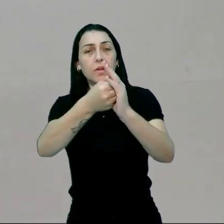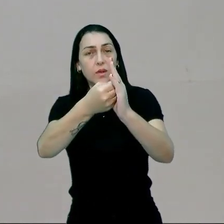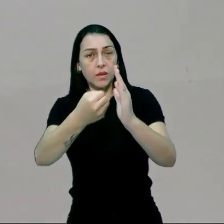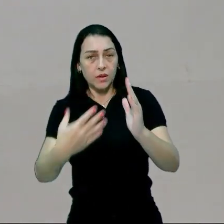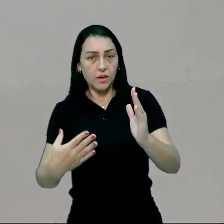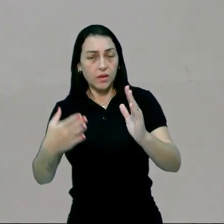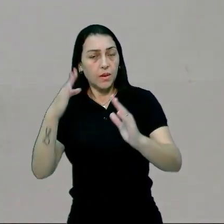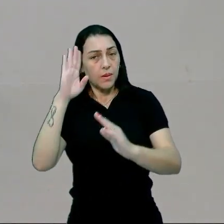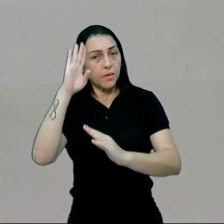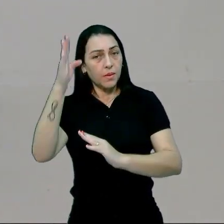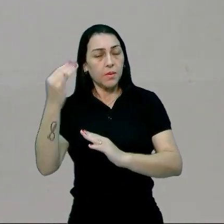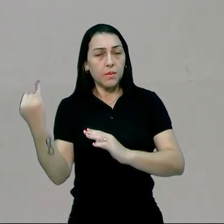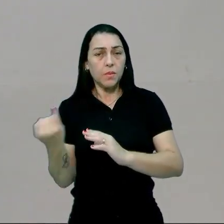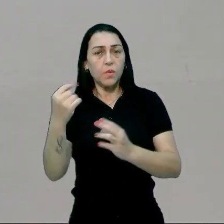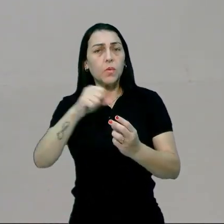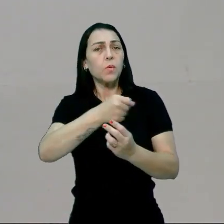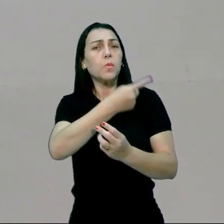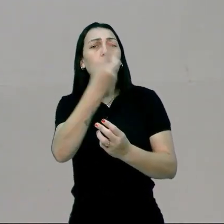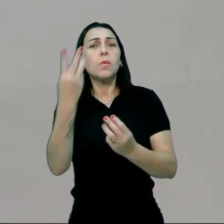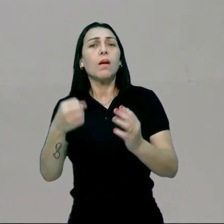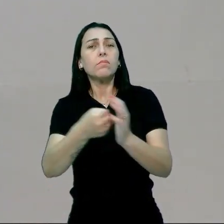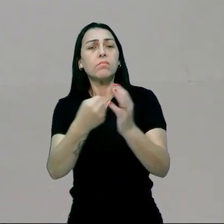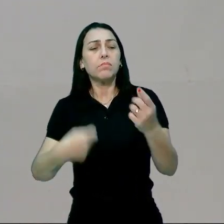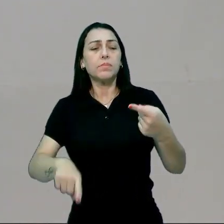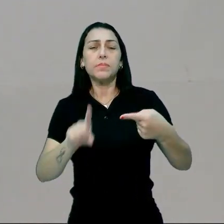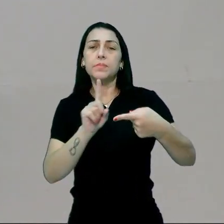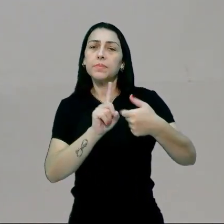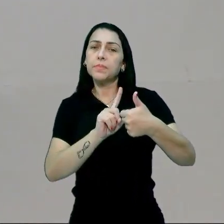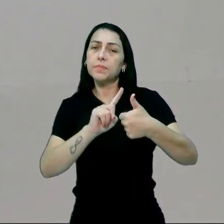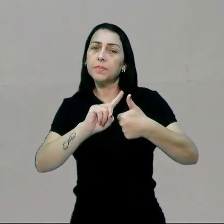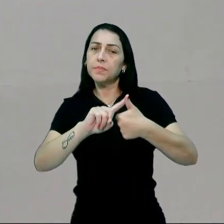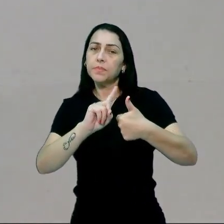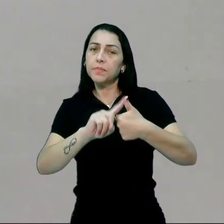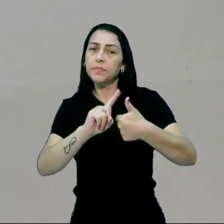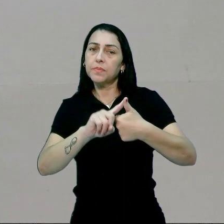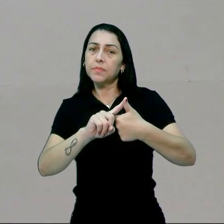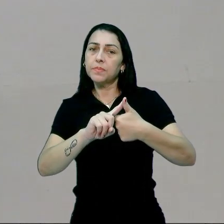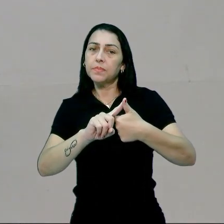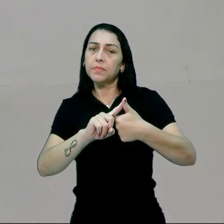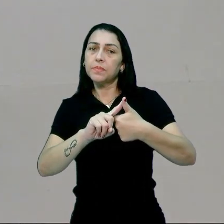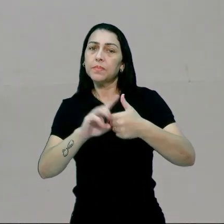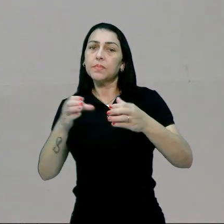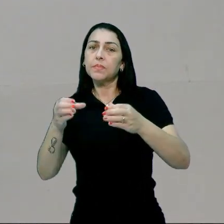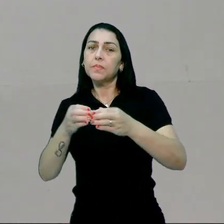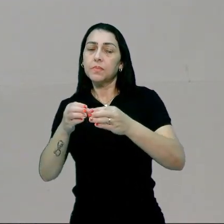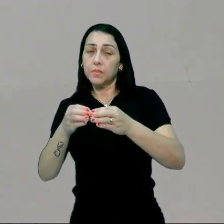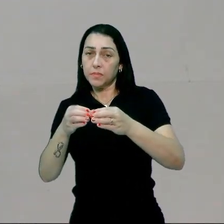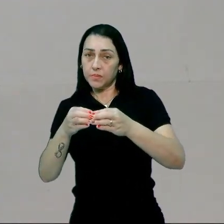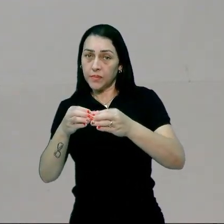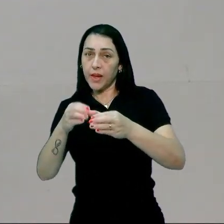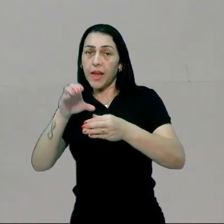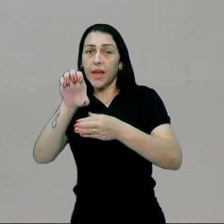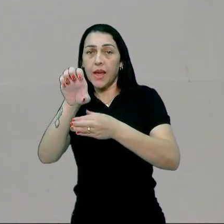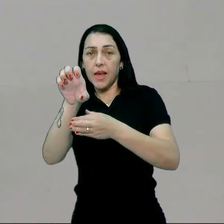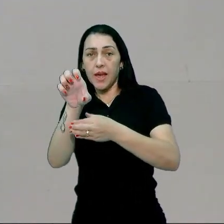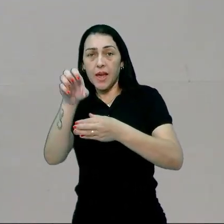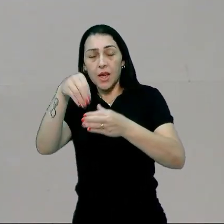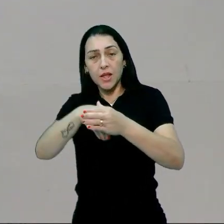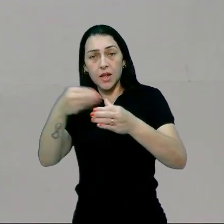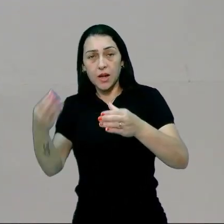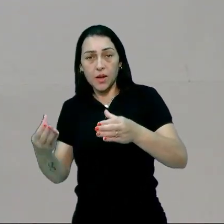características fundamentais. Quais são essas características? Exterioridade, coercitividade